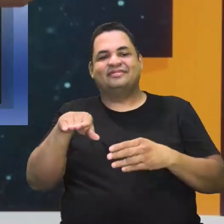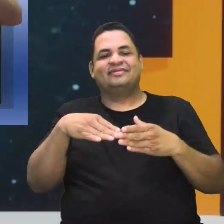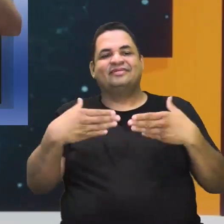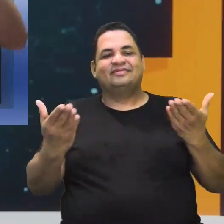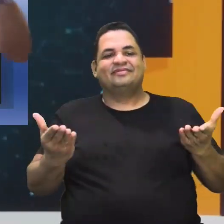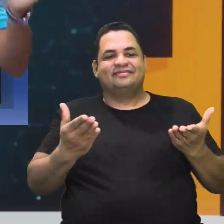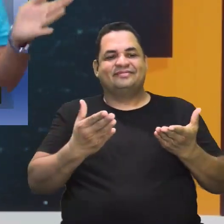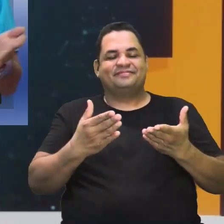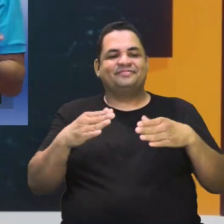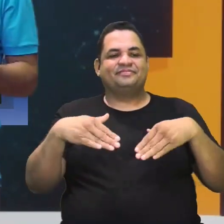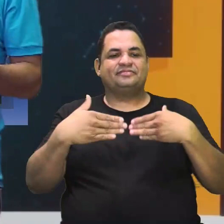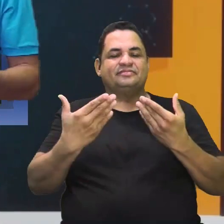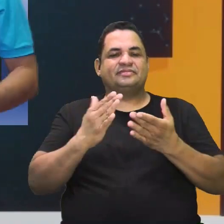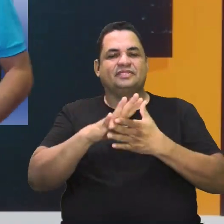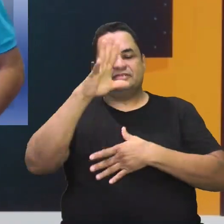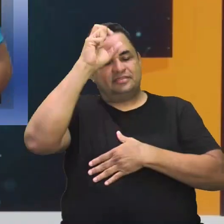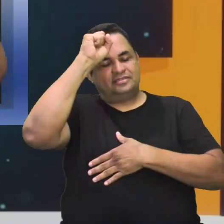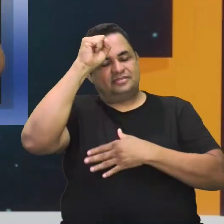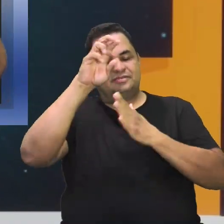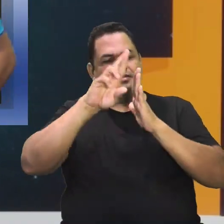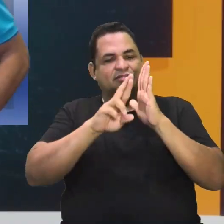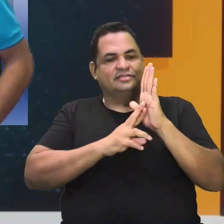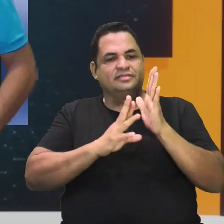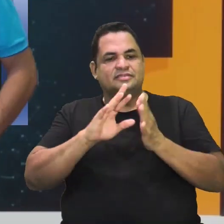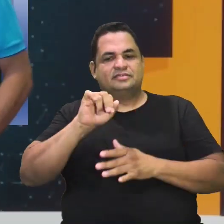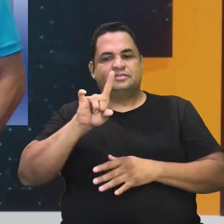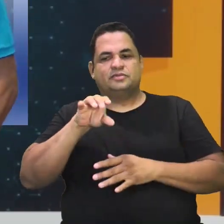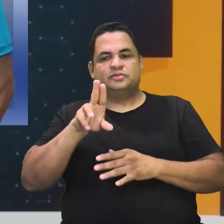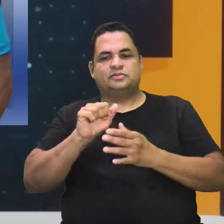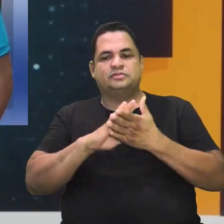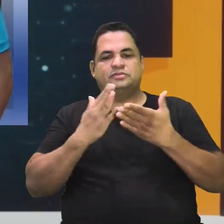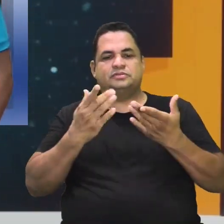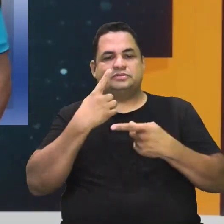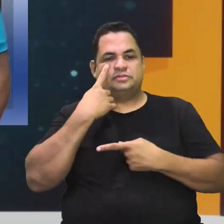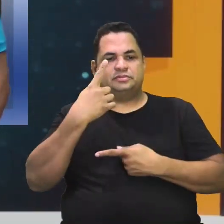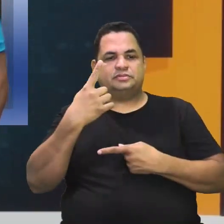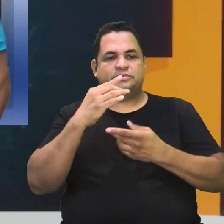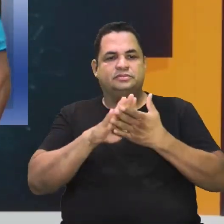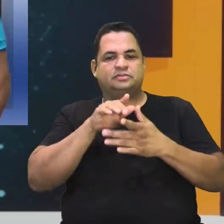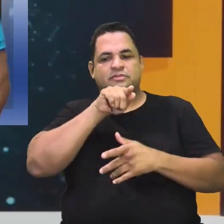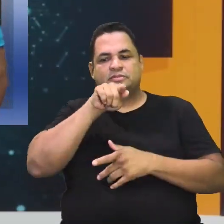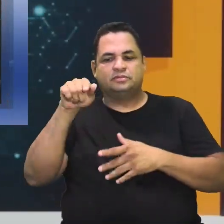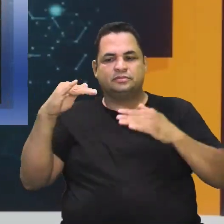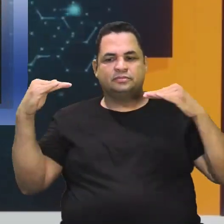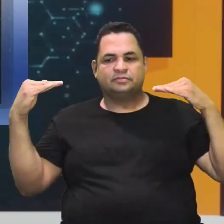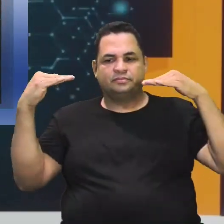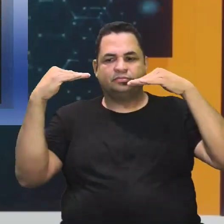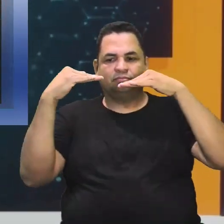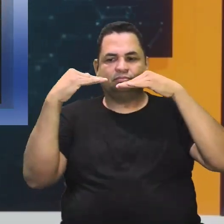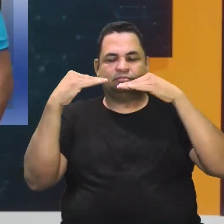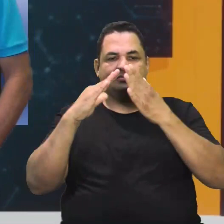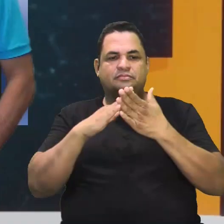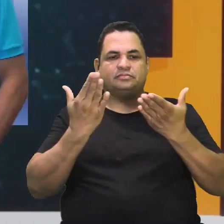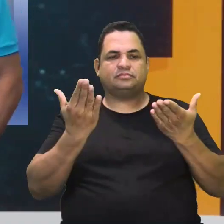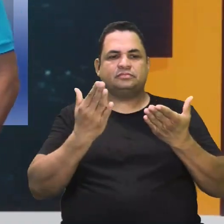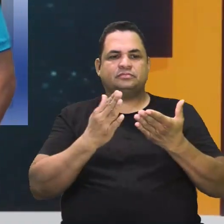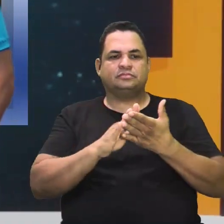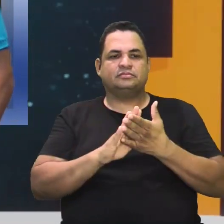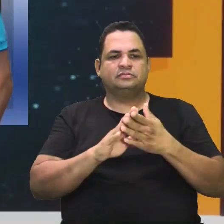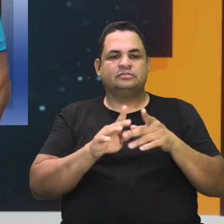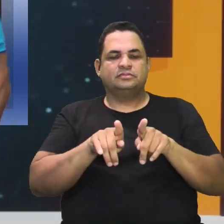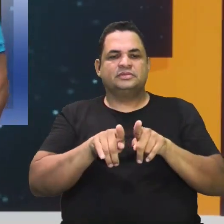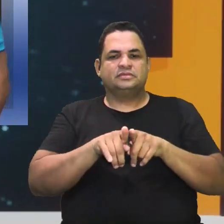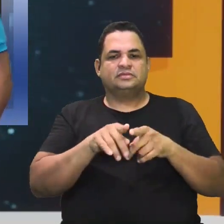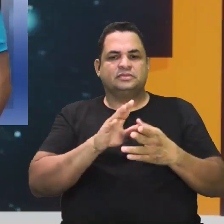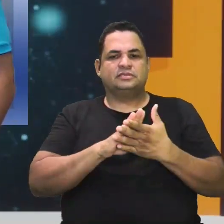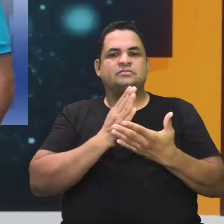fora. Uma vez que você aprende a fazer a regra de Sarri, você vai verificar se os pontos estão alinhados. Mas depois, a gente também viu ponto médio,